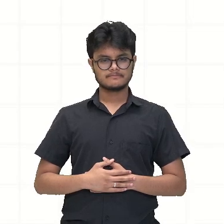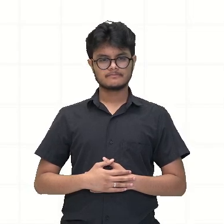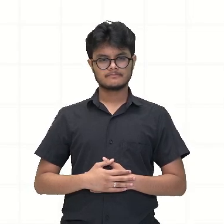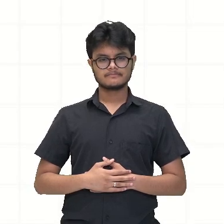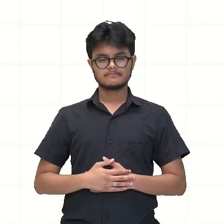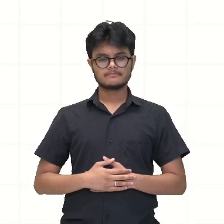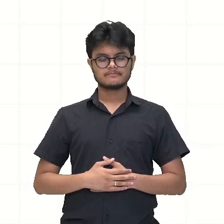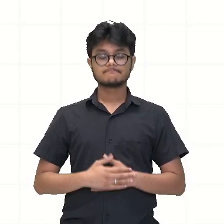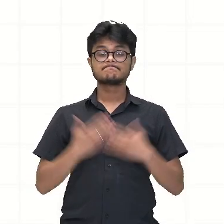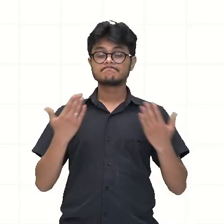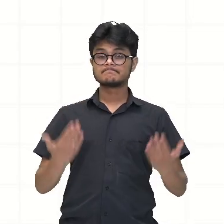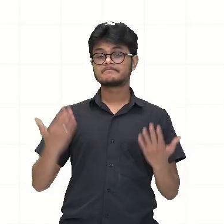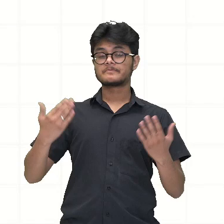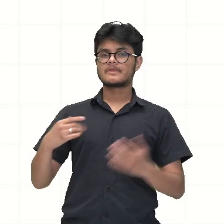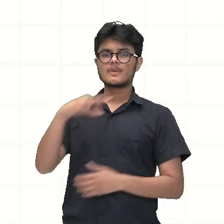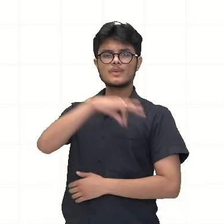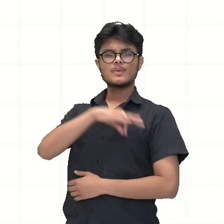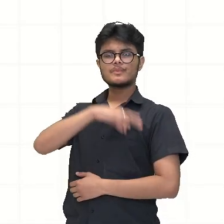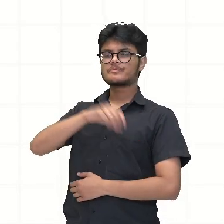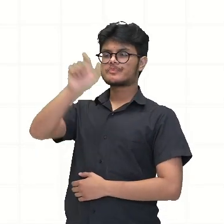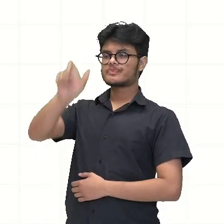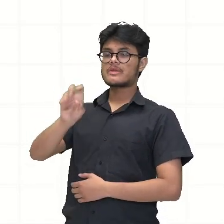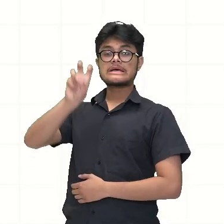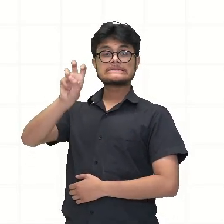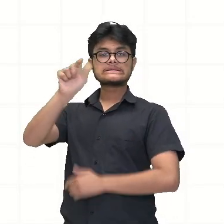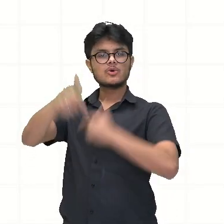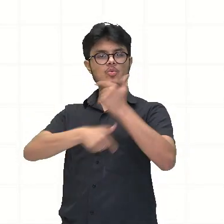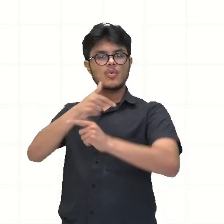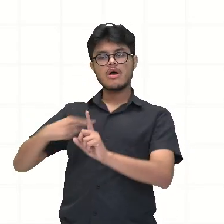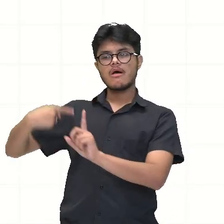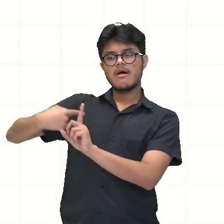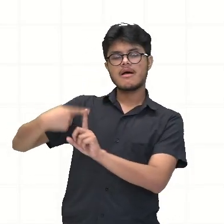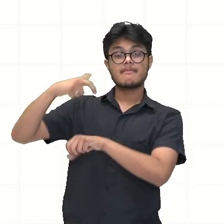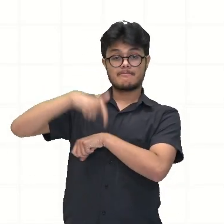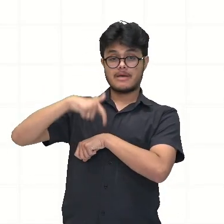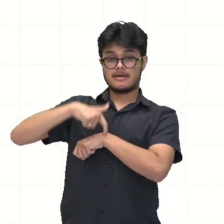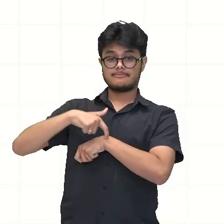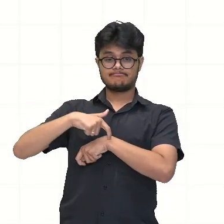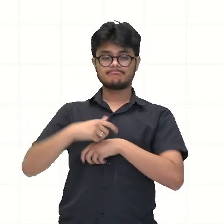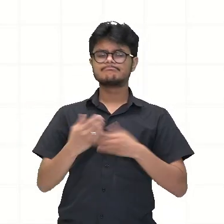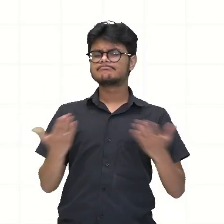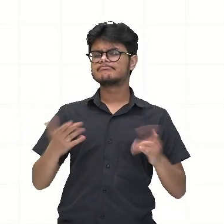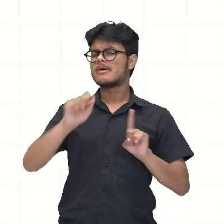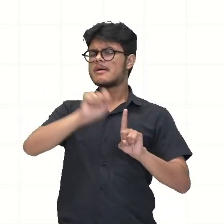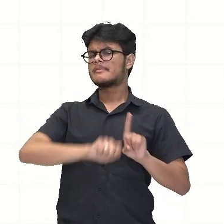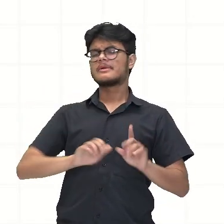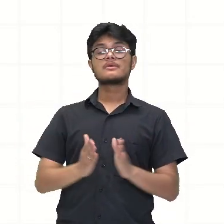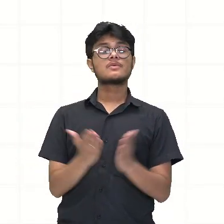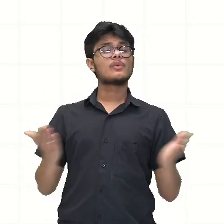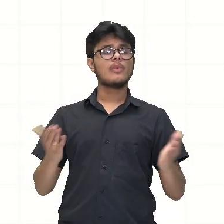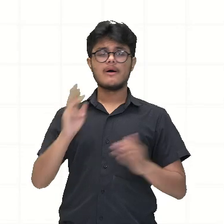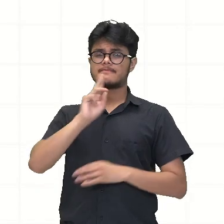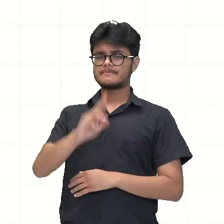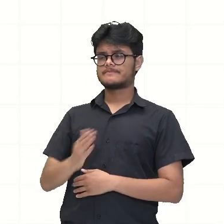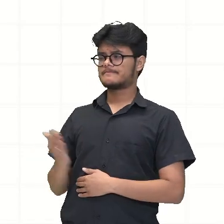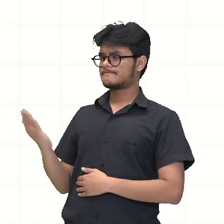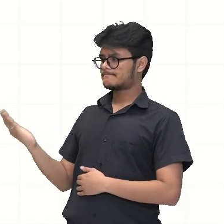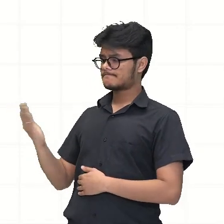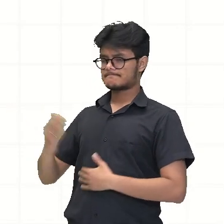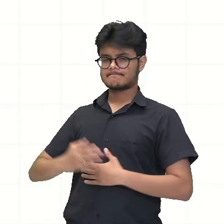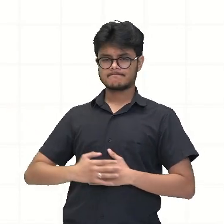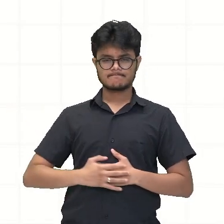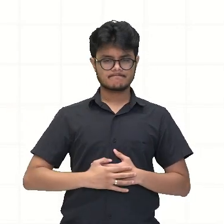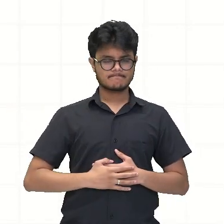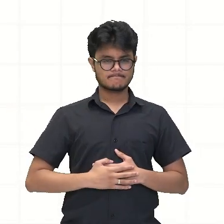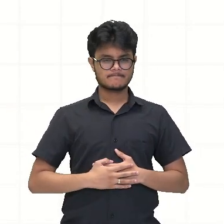trabalhadas, o salário recebido por um funcionário que trabalhou 5 horas extras mensais será equivalente a... Então,